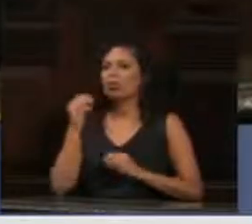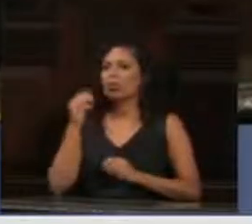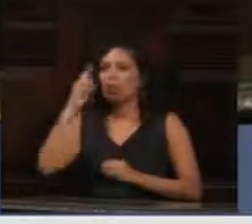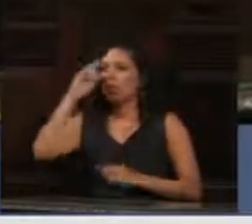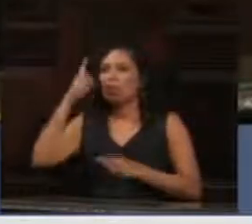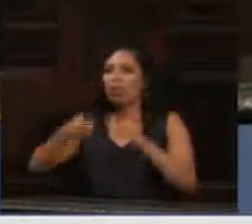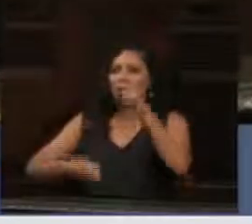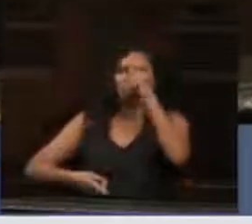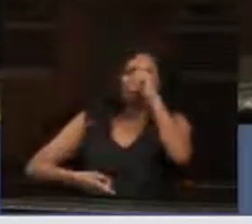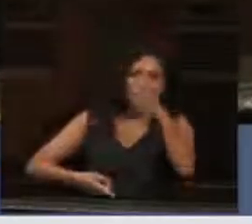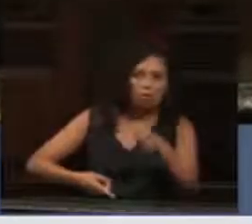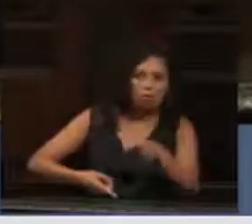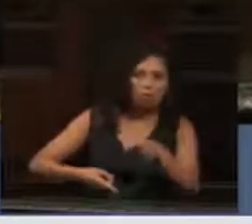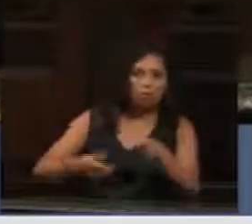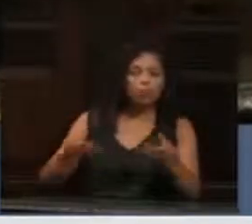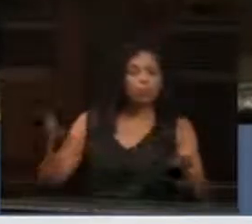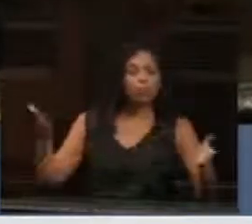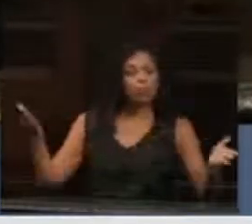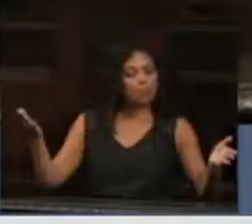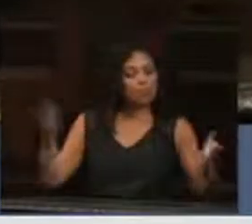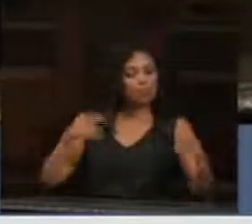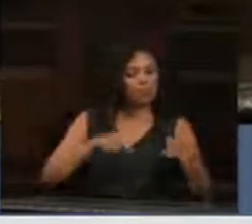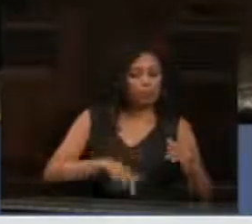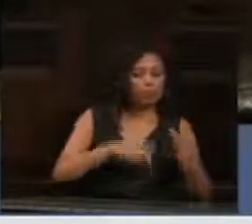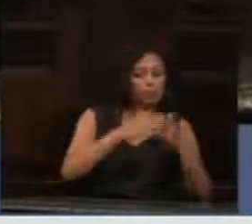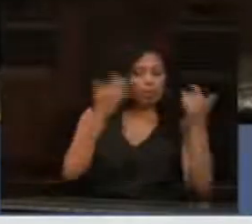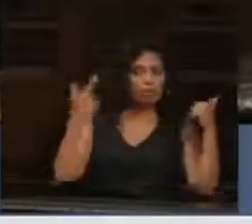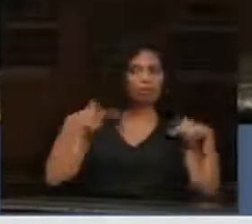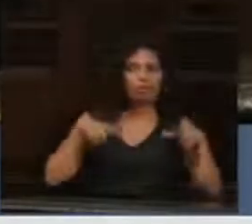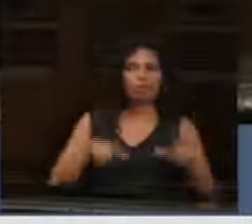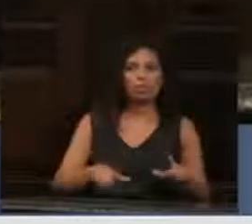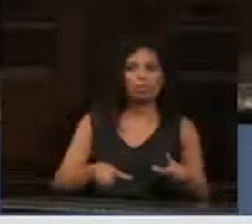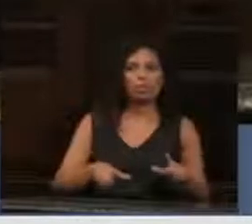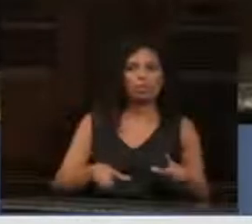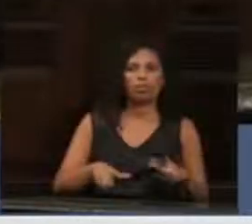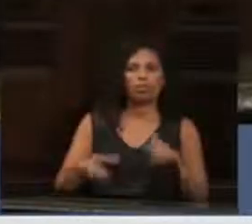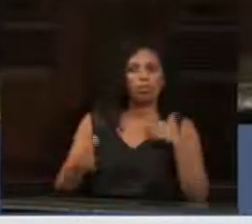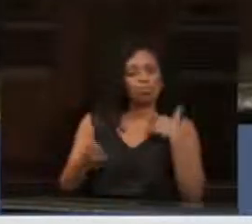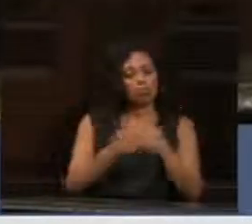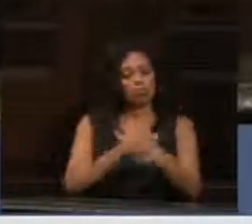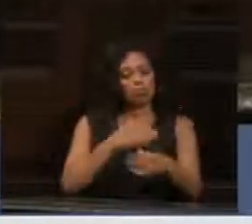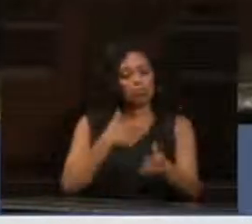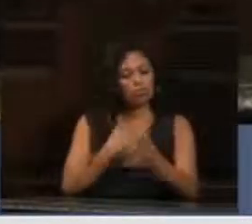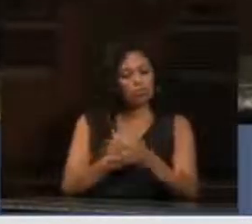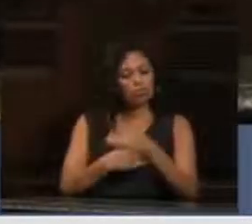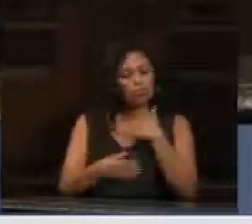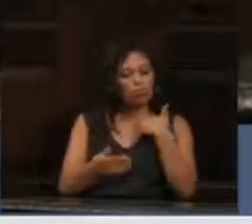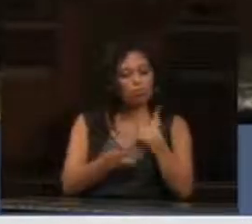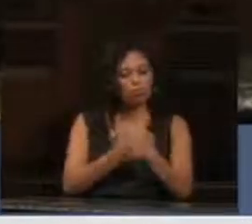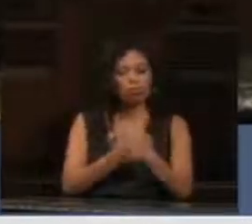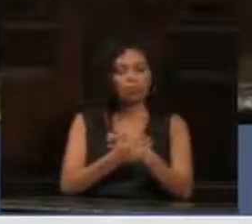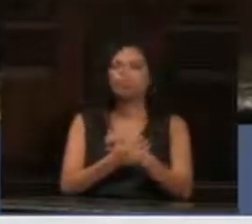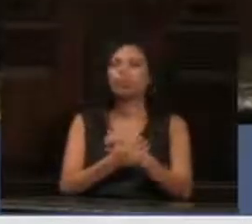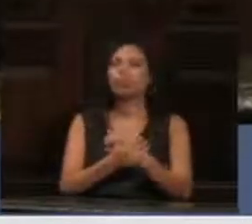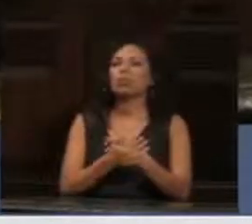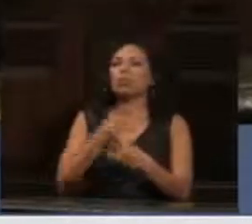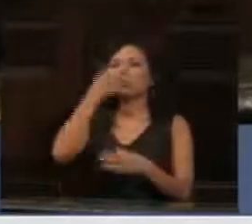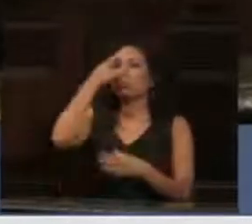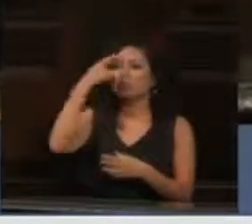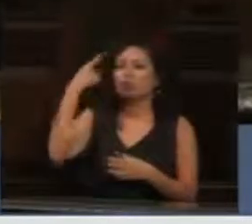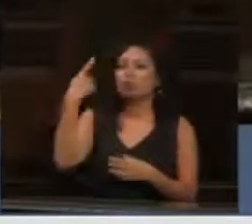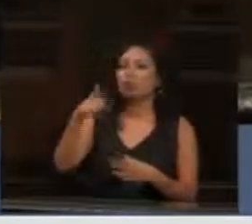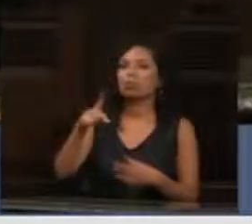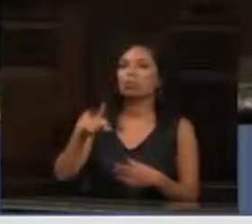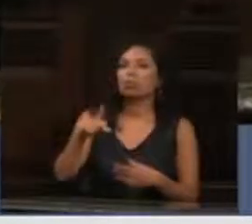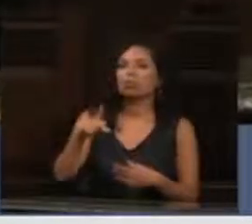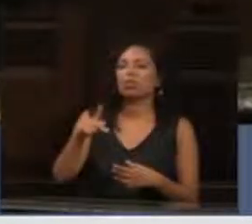isso que esta casa, independentemente, quero aqui ressaltar, independentemente da posição dos deputados e deputadas sobre